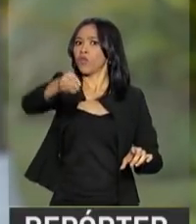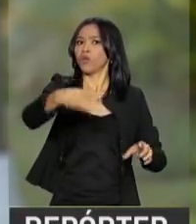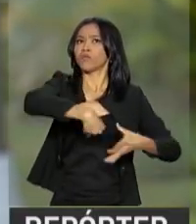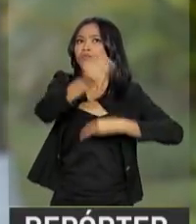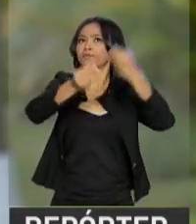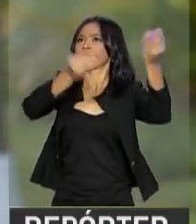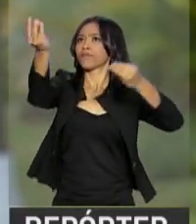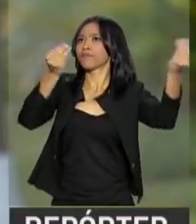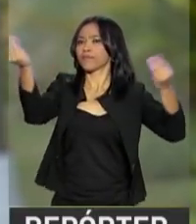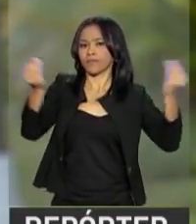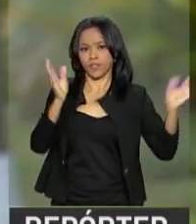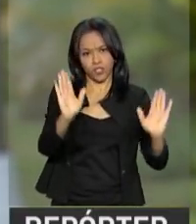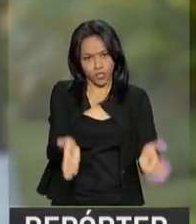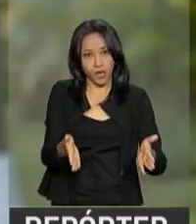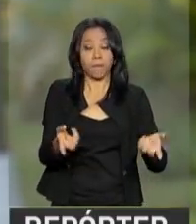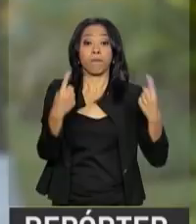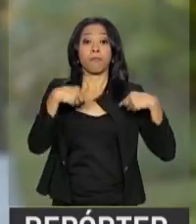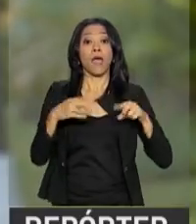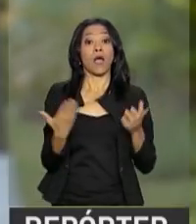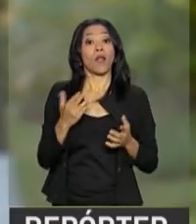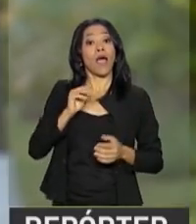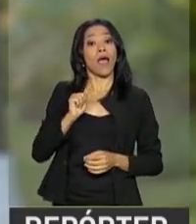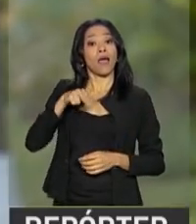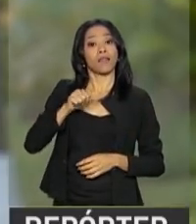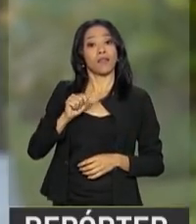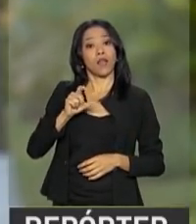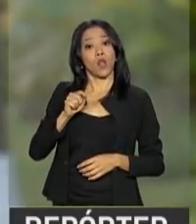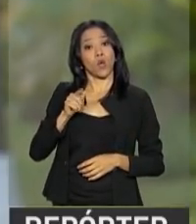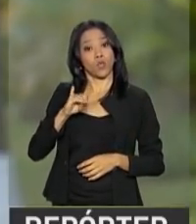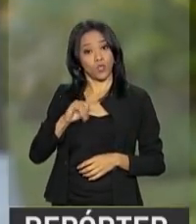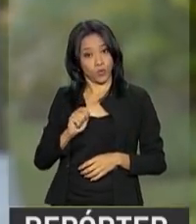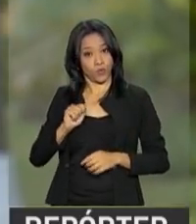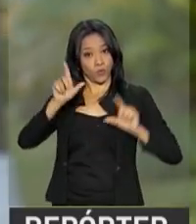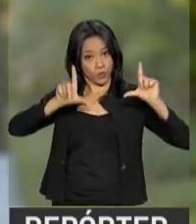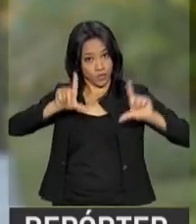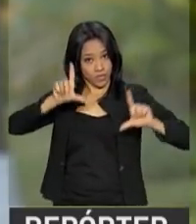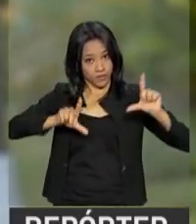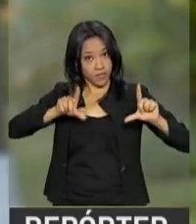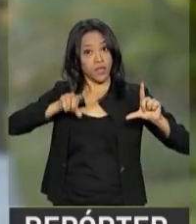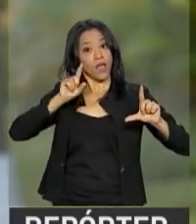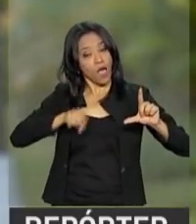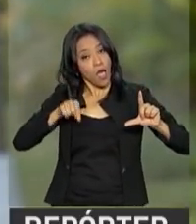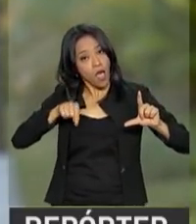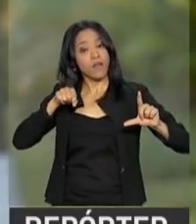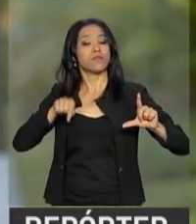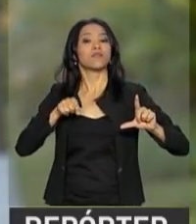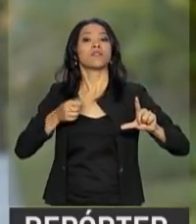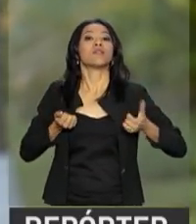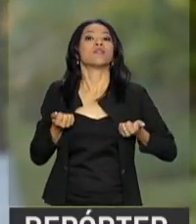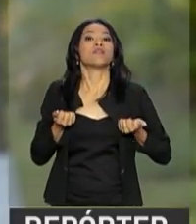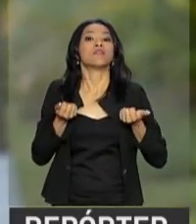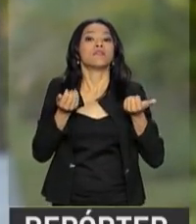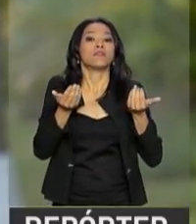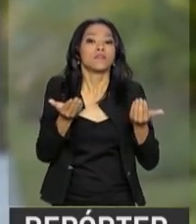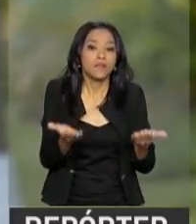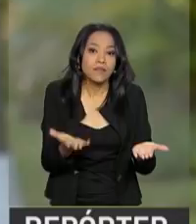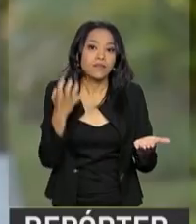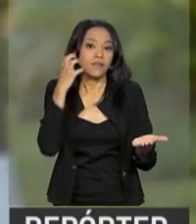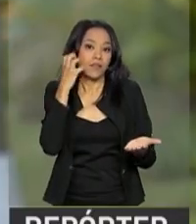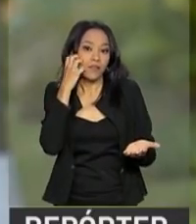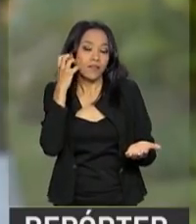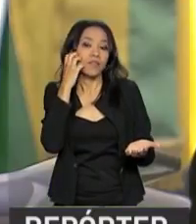freqüência usada pela tv analógica está sendo disponibilizada para o serviço de telefonia móvel internet